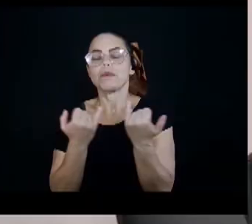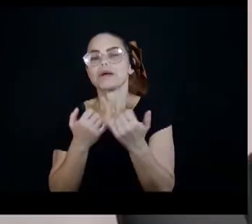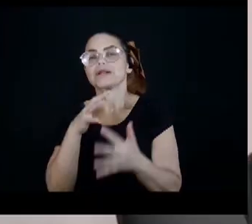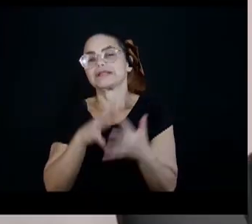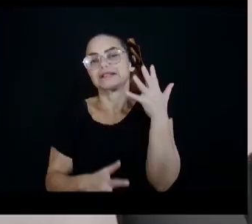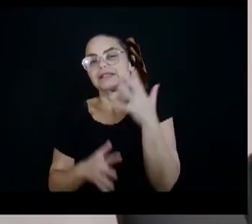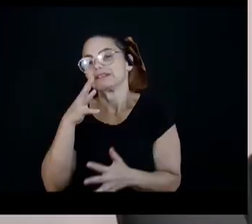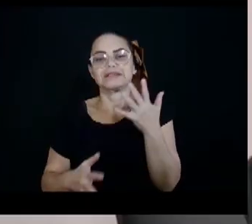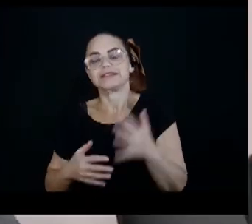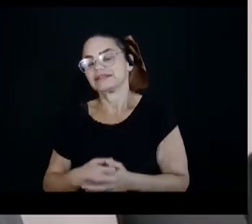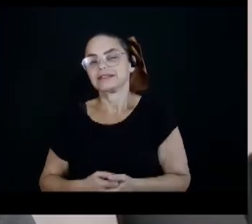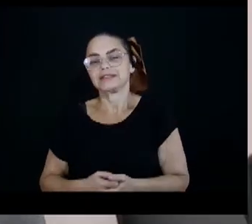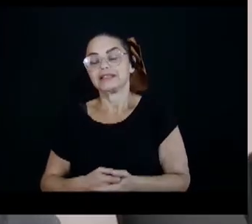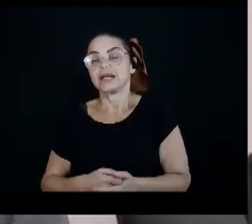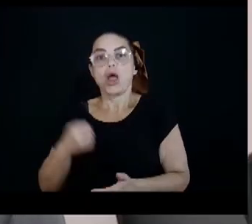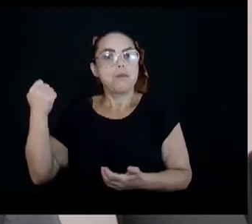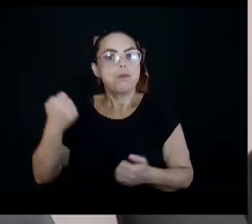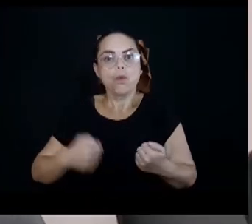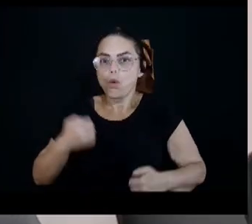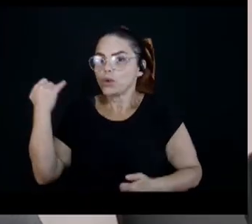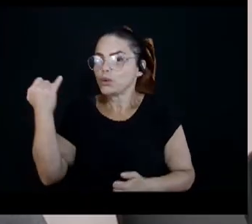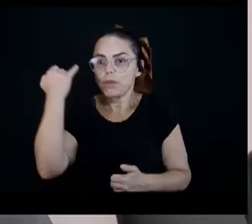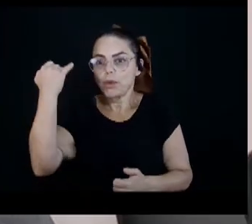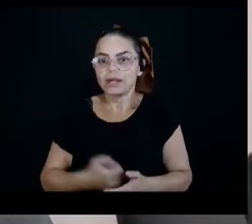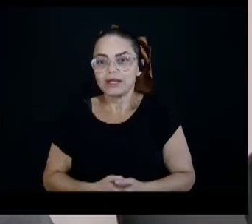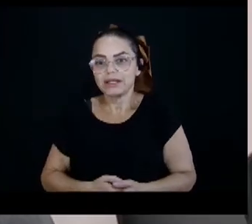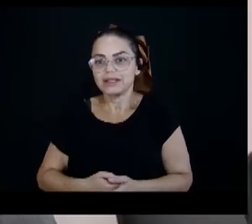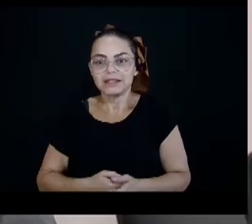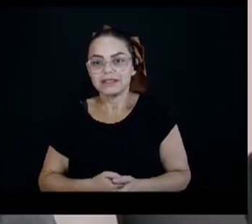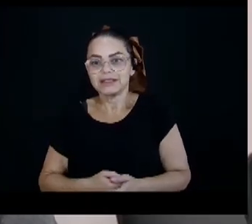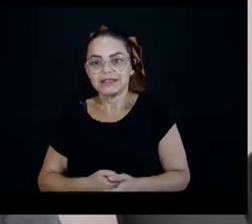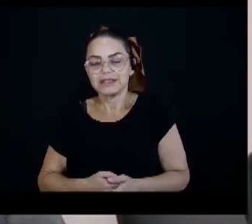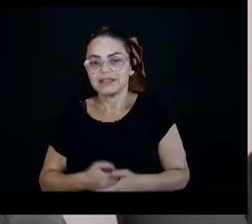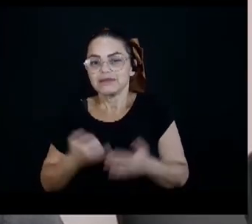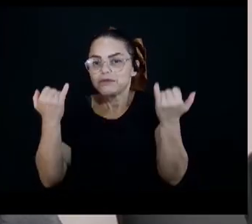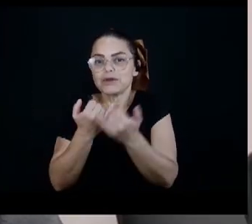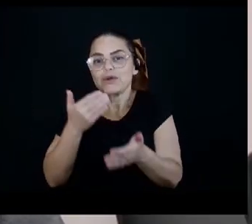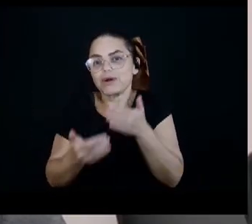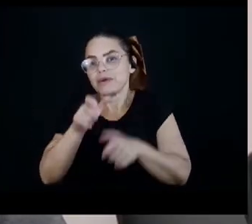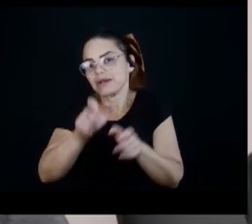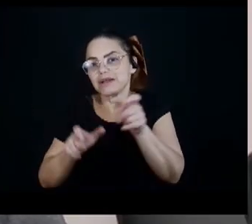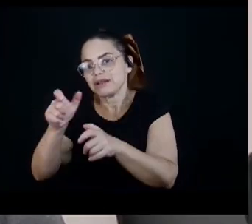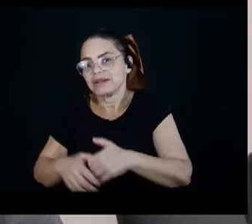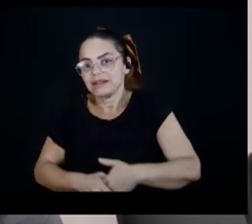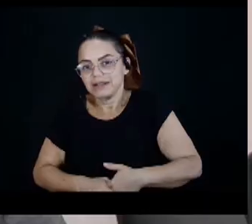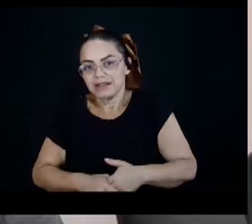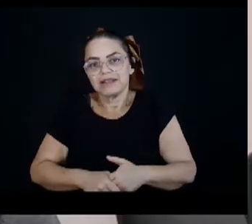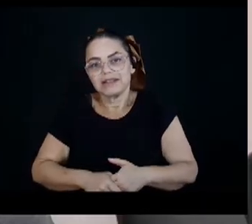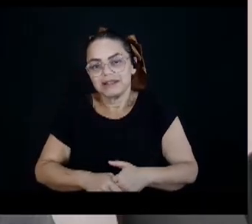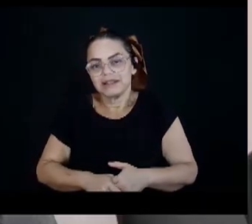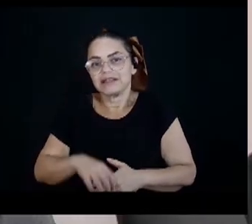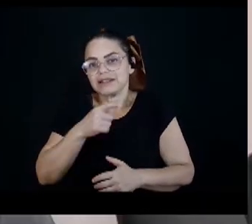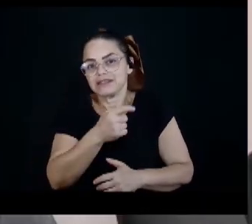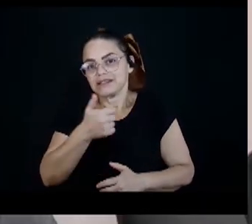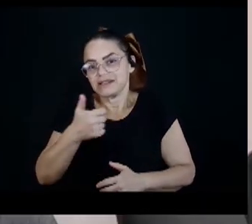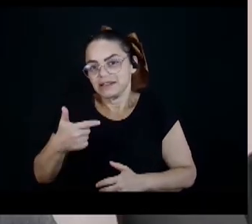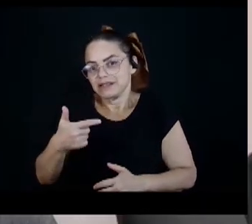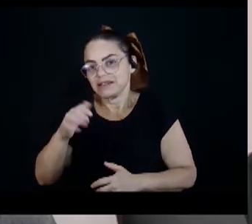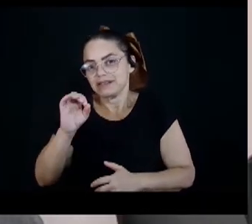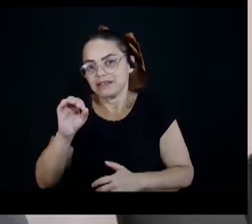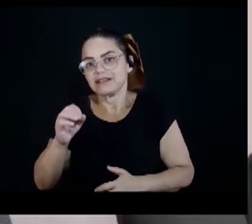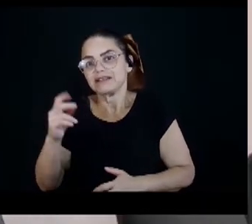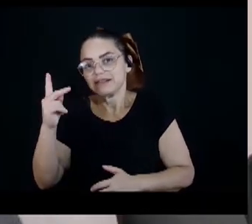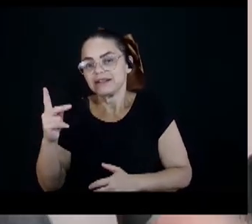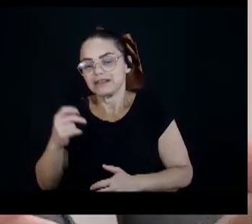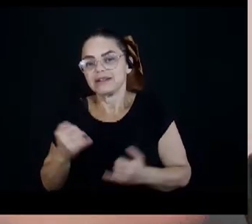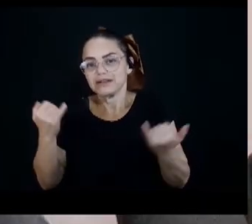é sensacional. A dieta ela emagrece qualquer um. Você pode pegar uma pessoa lá de 120 quilos, 160 quilos, ela não vai emagrecer fazendo